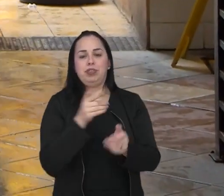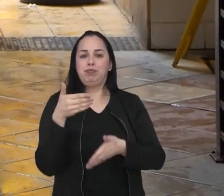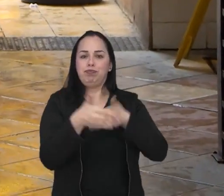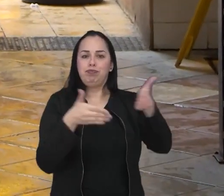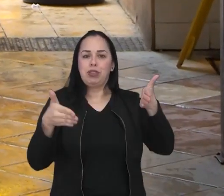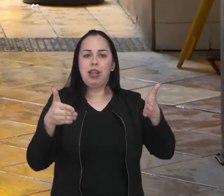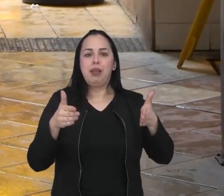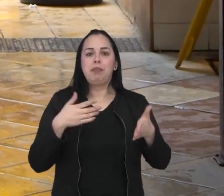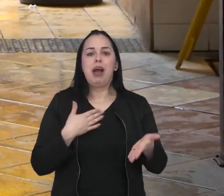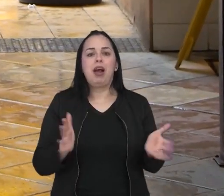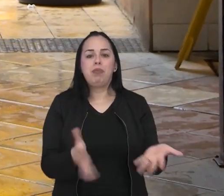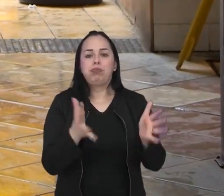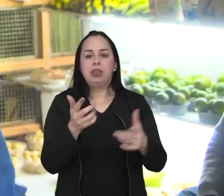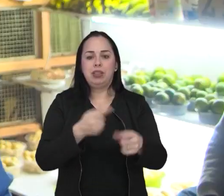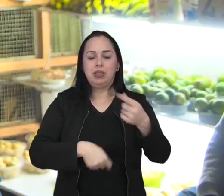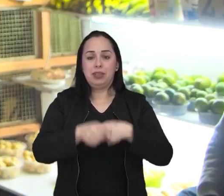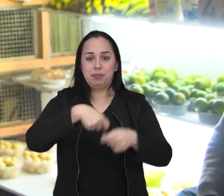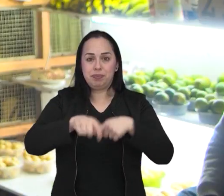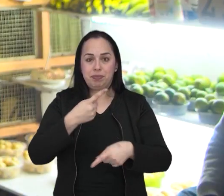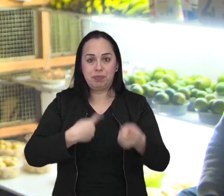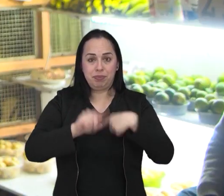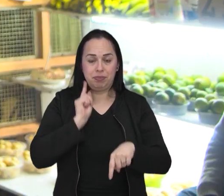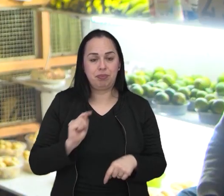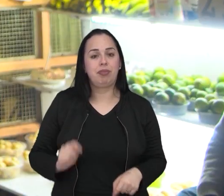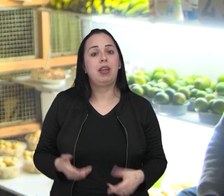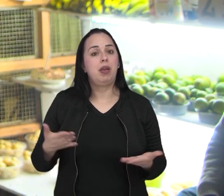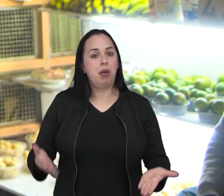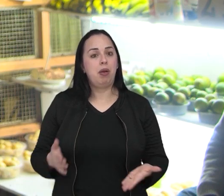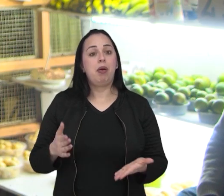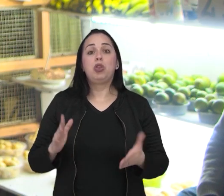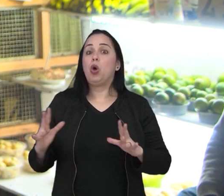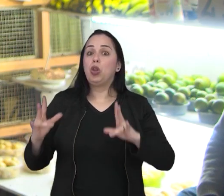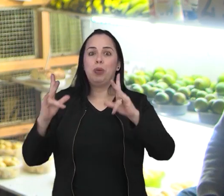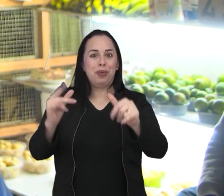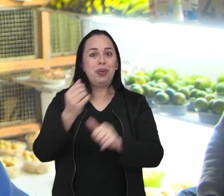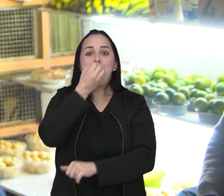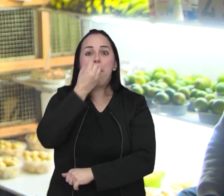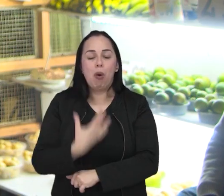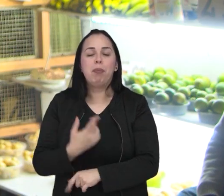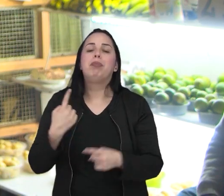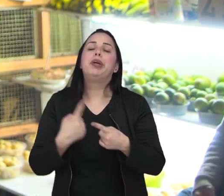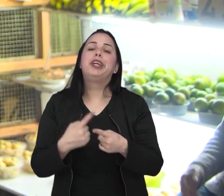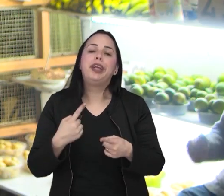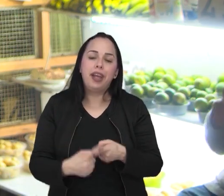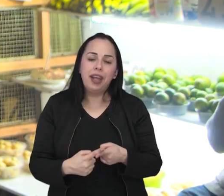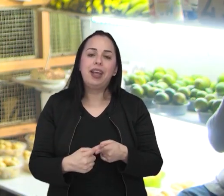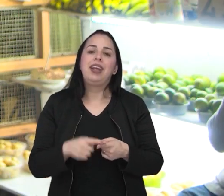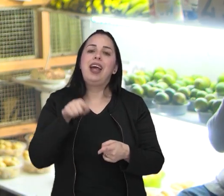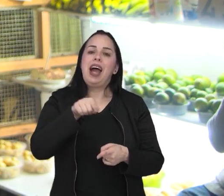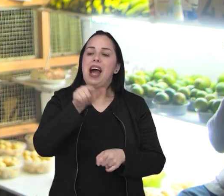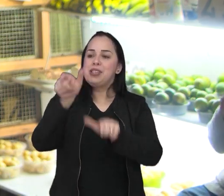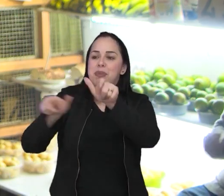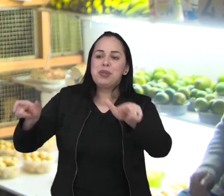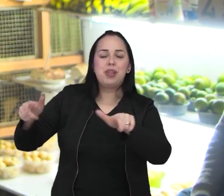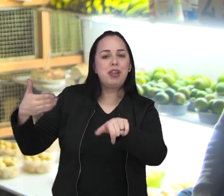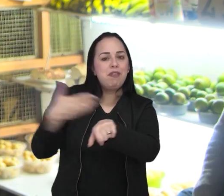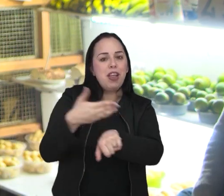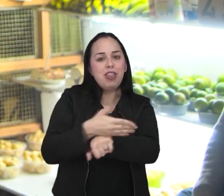visitantes, impulsionando a economia. E todo mundo ganha, a população vai ganhar um novo mercado, os comerciantes terão mais estrutura para